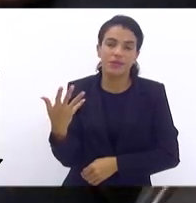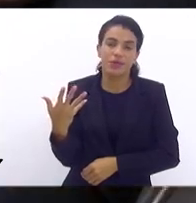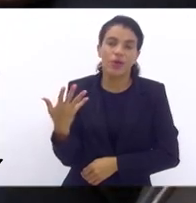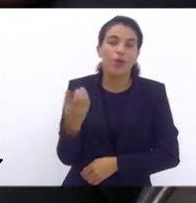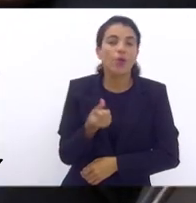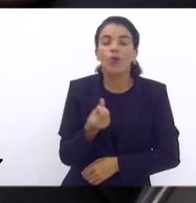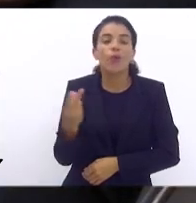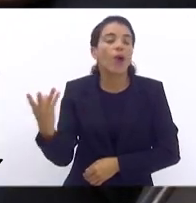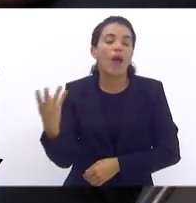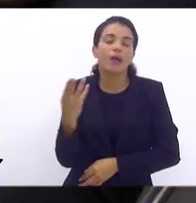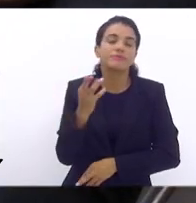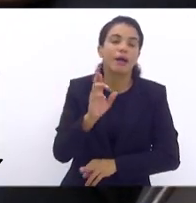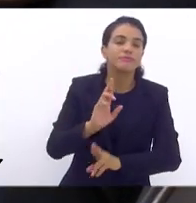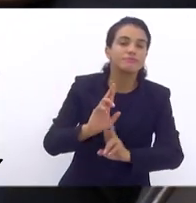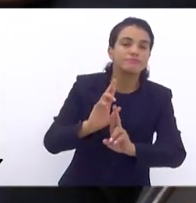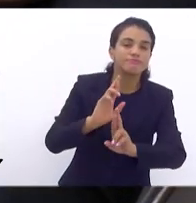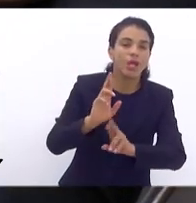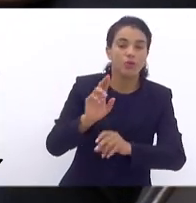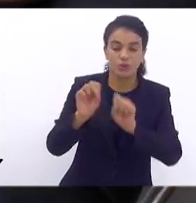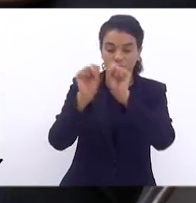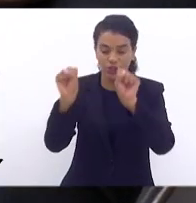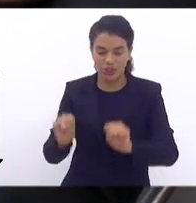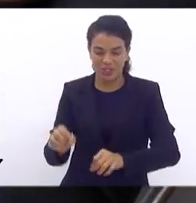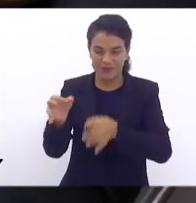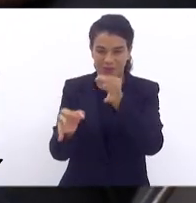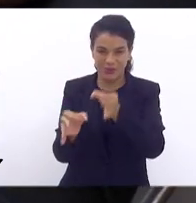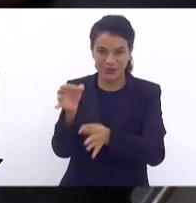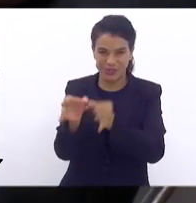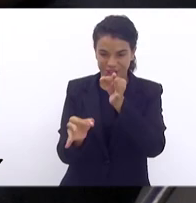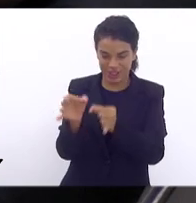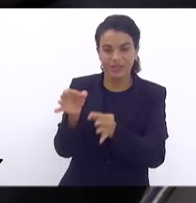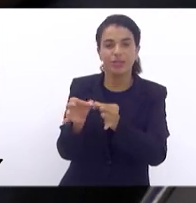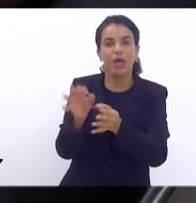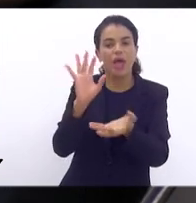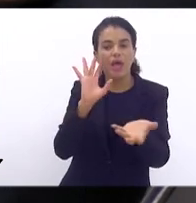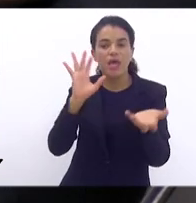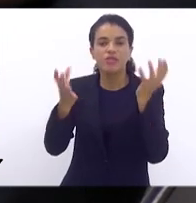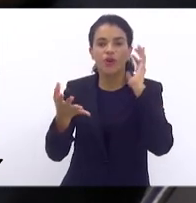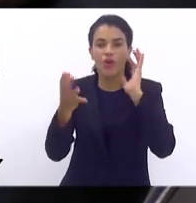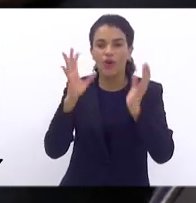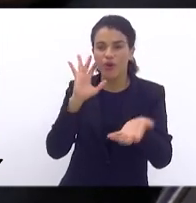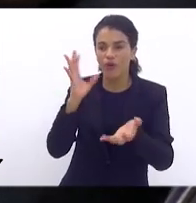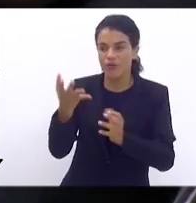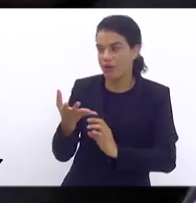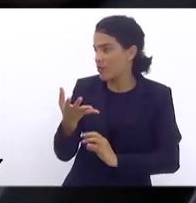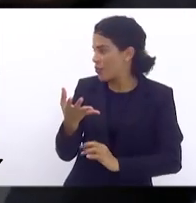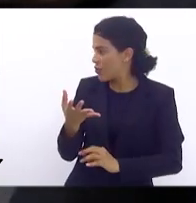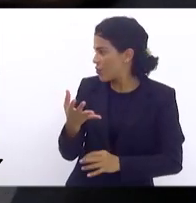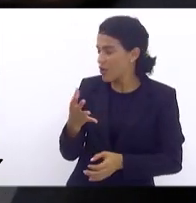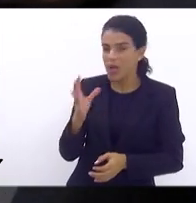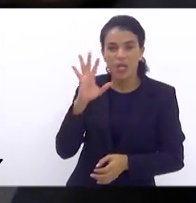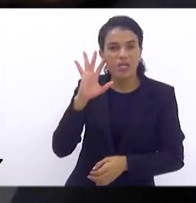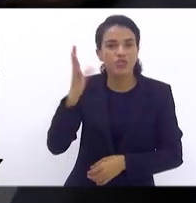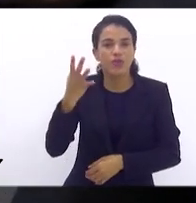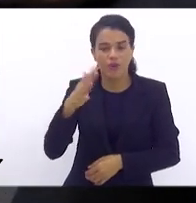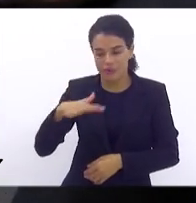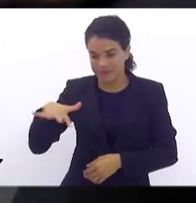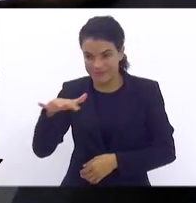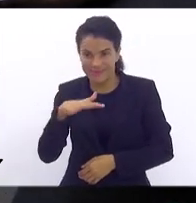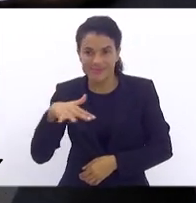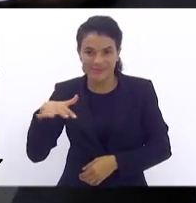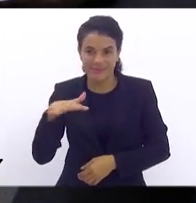Quais são as respostas do sistema de justiça a esses fenômenos dados genéricos não específicos né